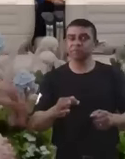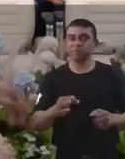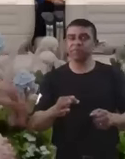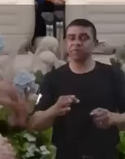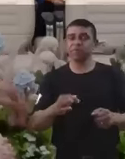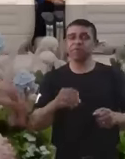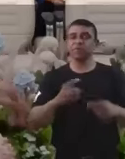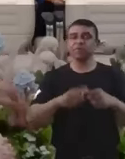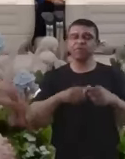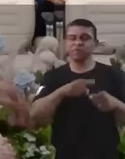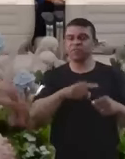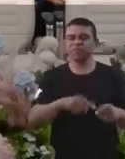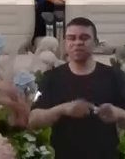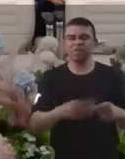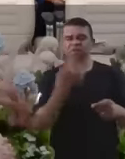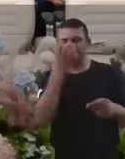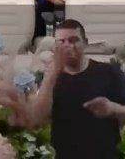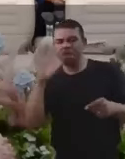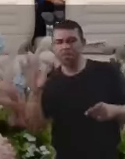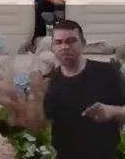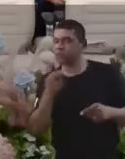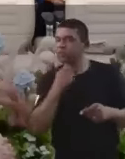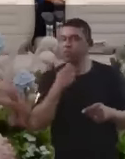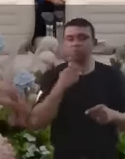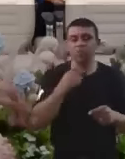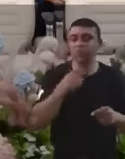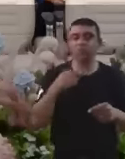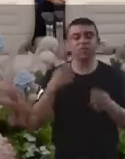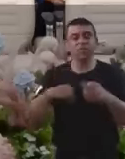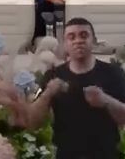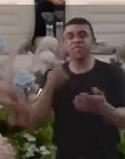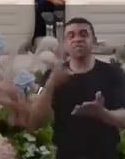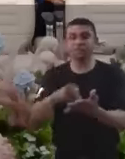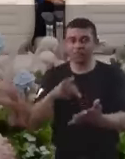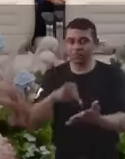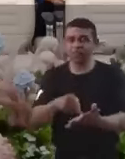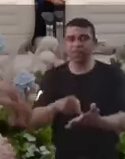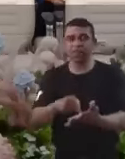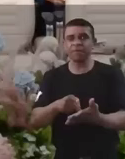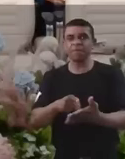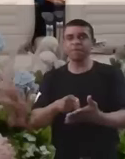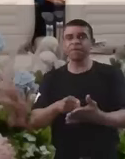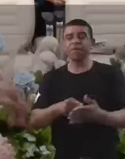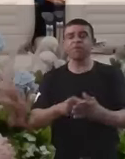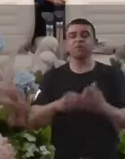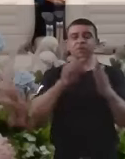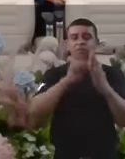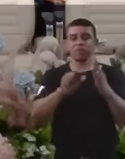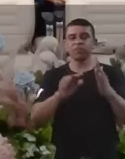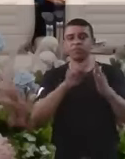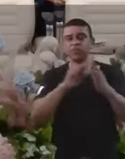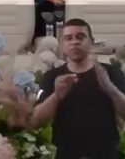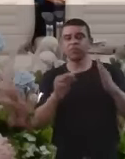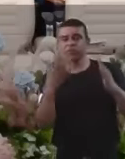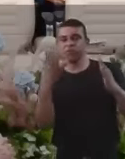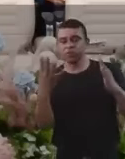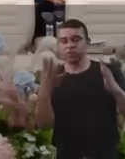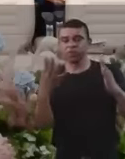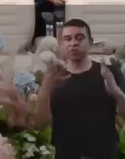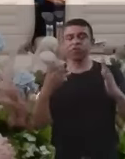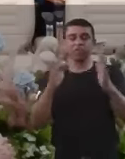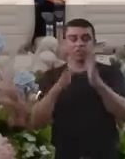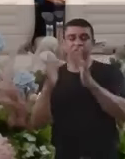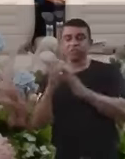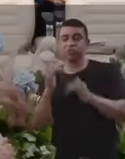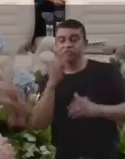hipocrisia. Versículo 4, Jesus chama os discípulos de amigos meus. Não tema quem mata o corpo e depois